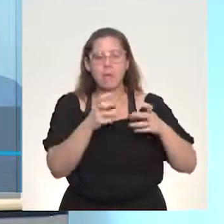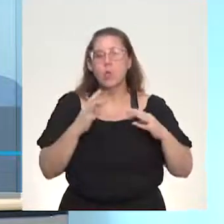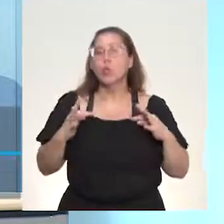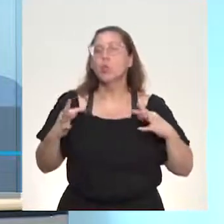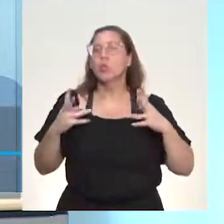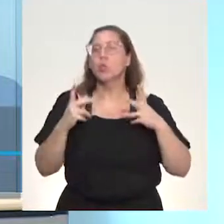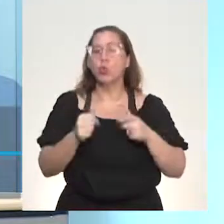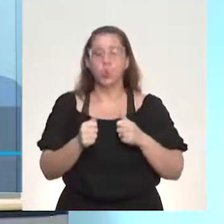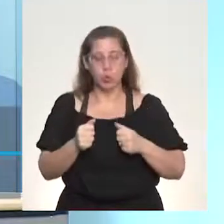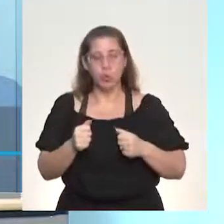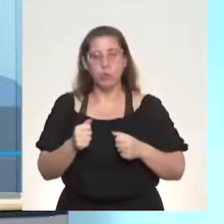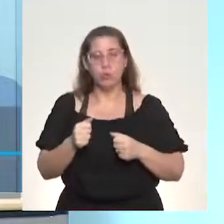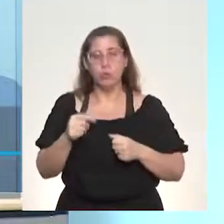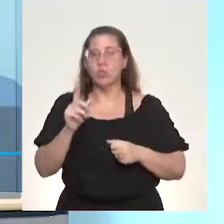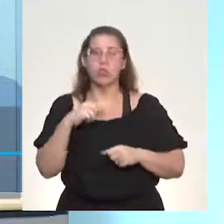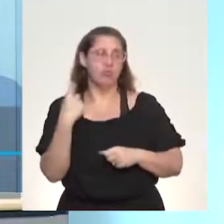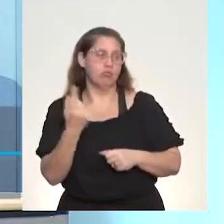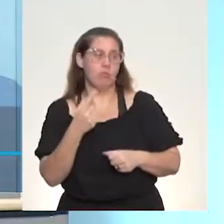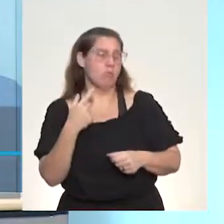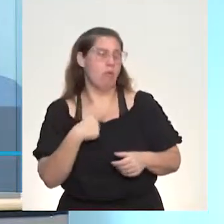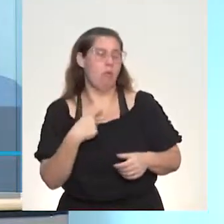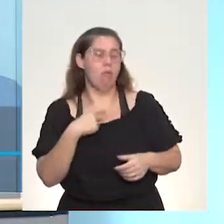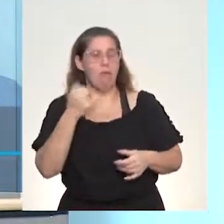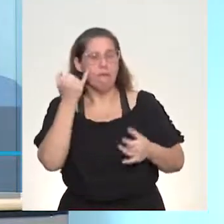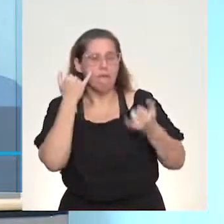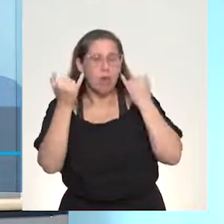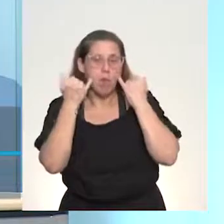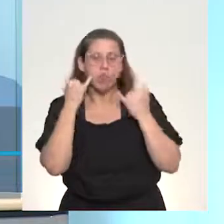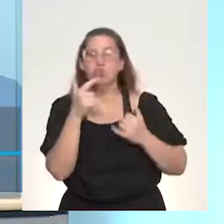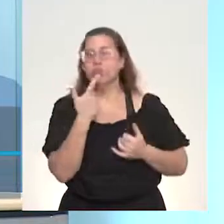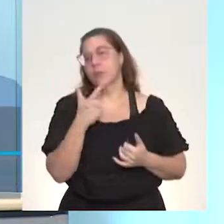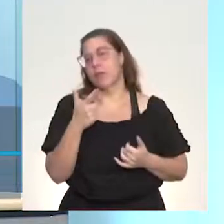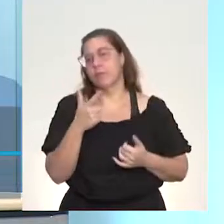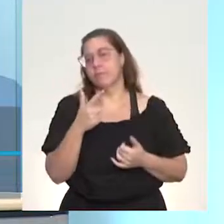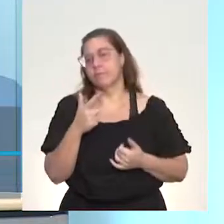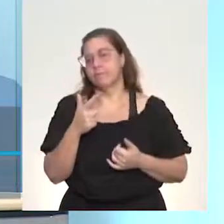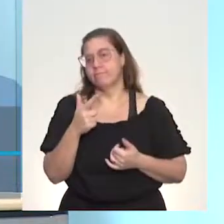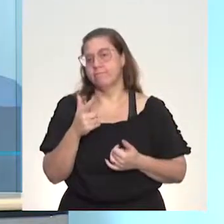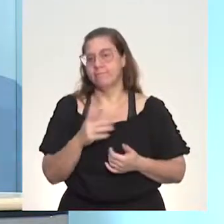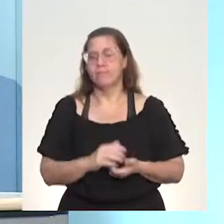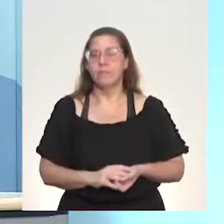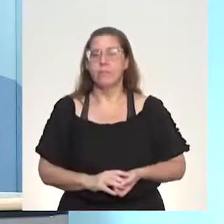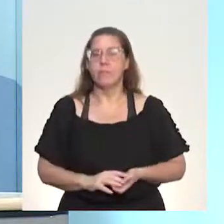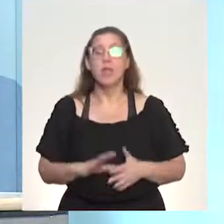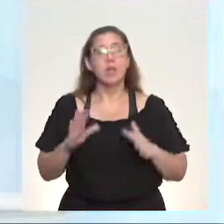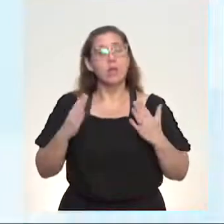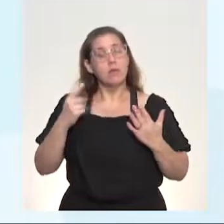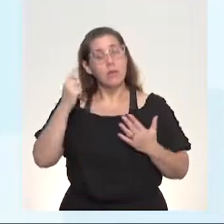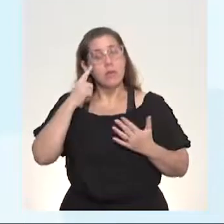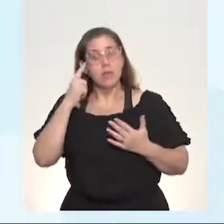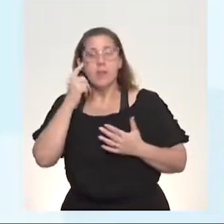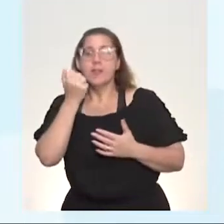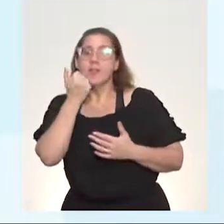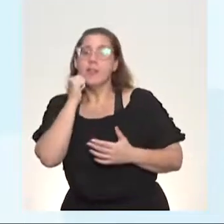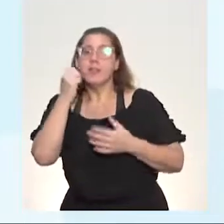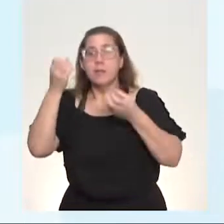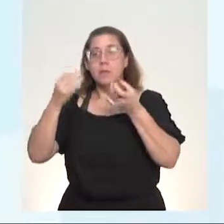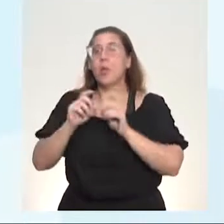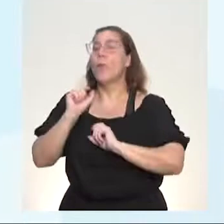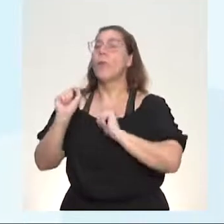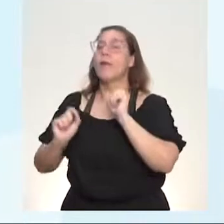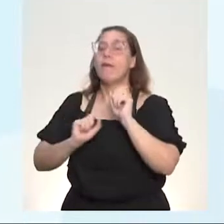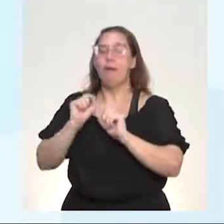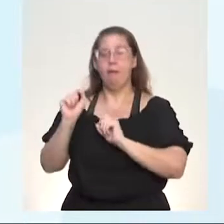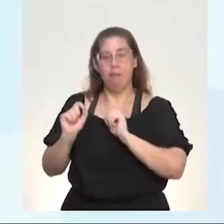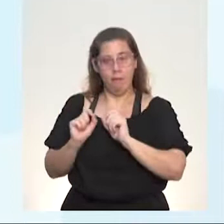da realidade que não são dados, tá certo? Então, quando nós falamos da ciência, nós estamos falando no sentido